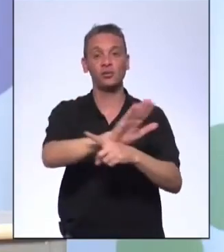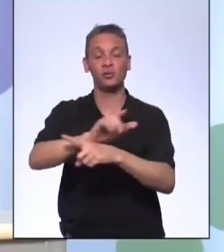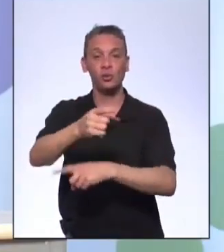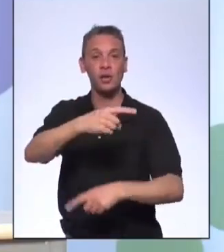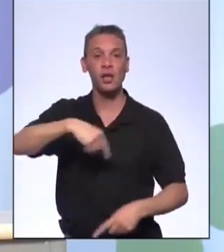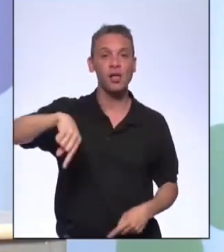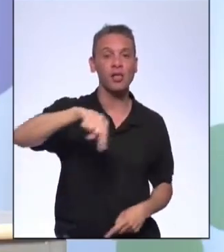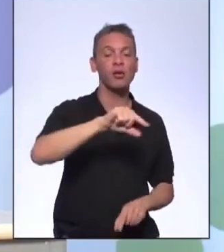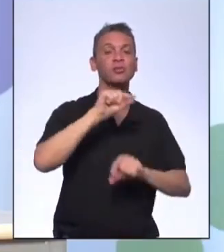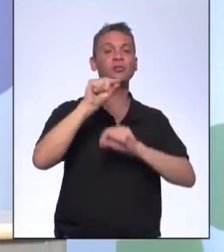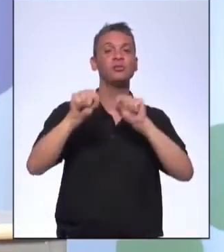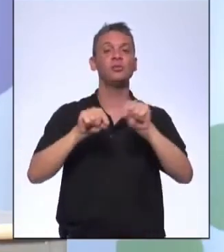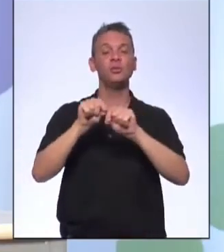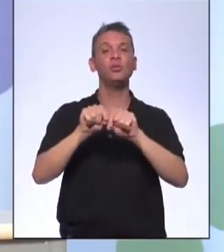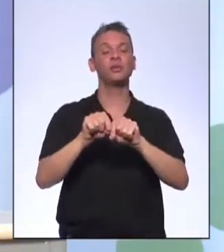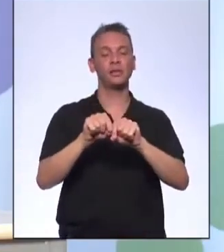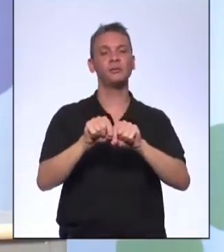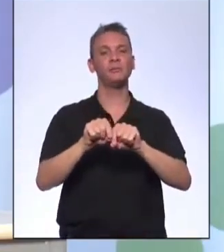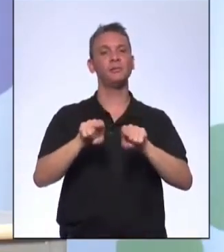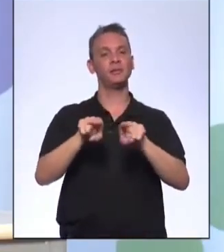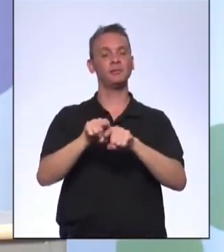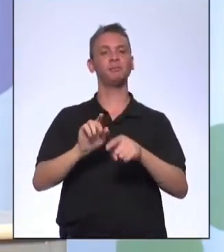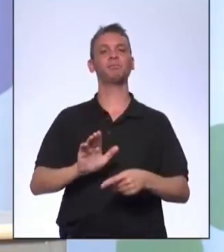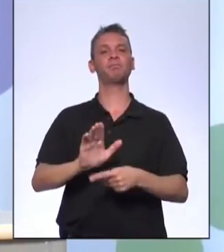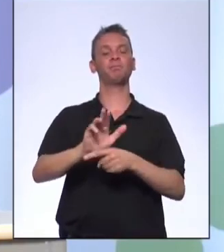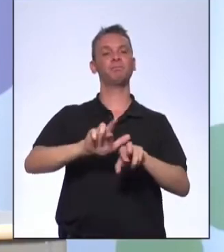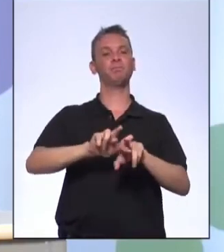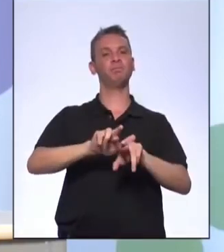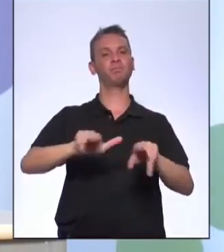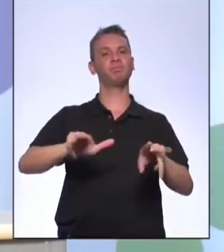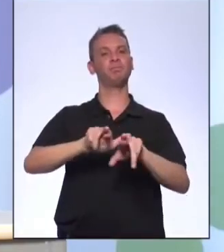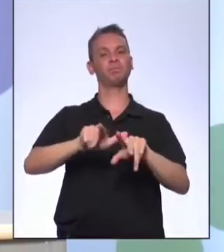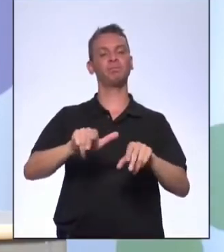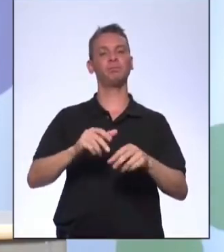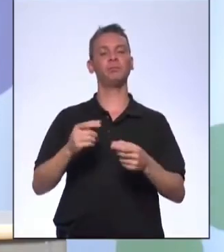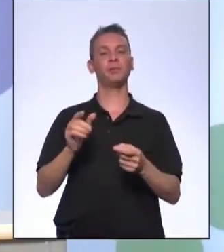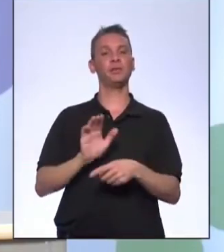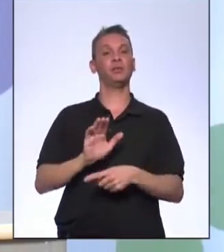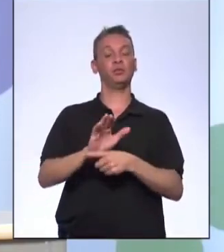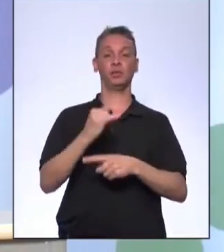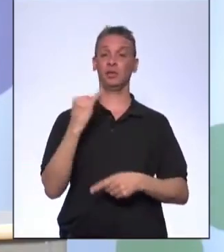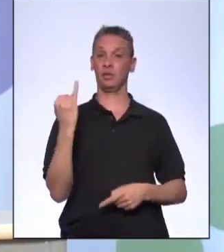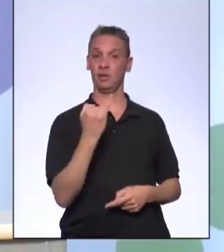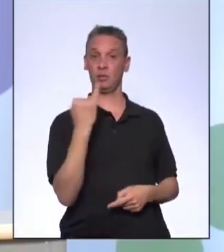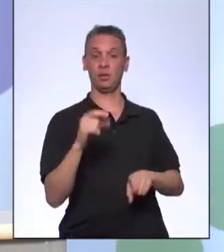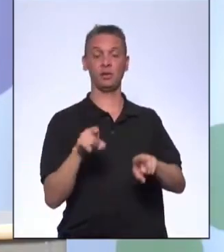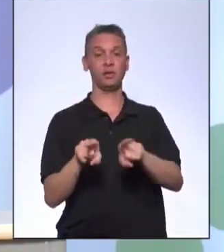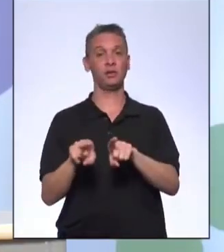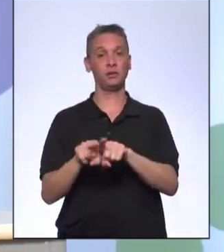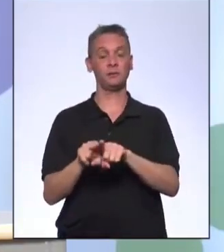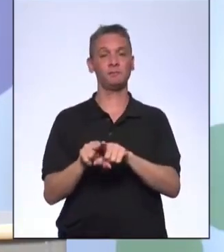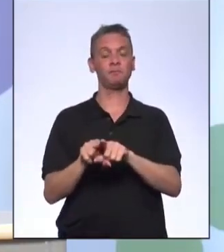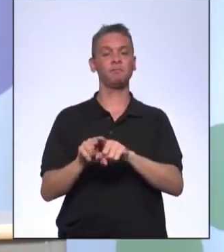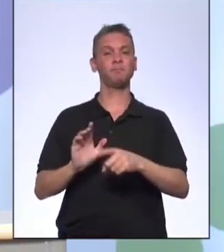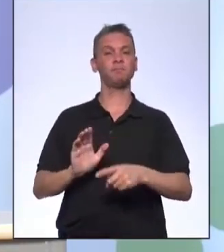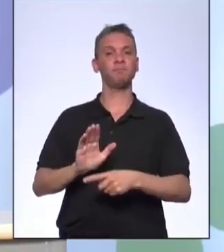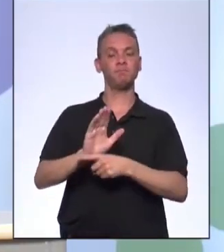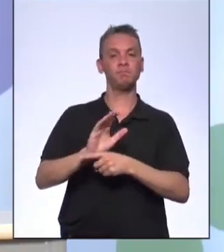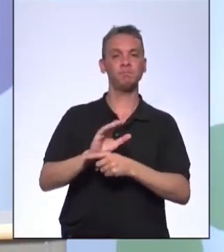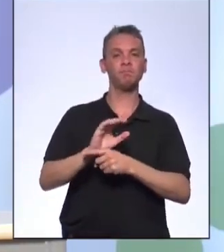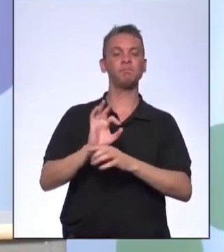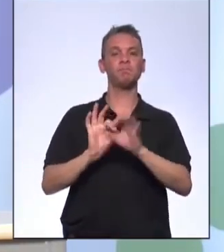que sejam criados suportes, e esses suportes eles serão fundamentais para a construção de